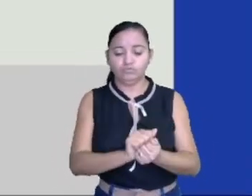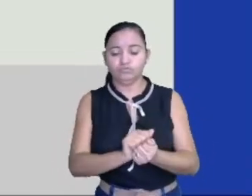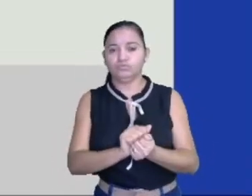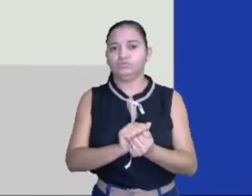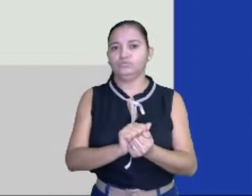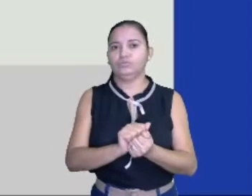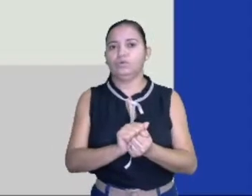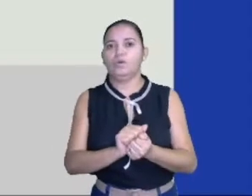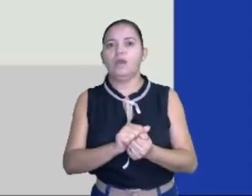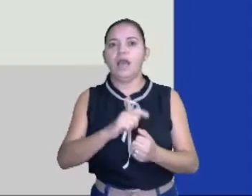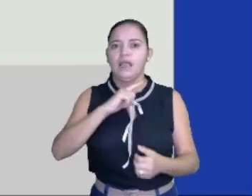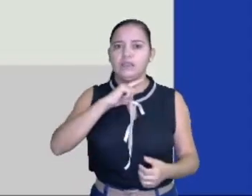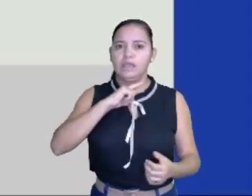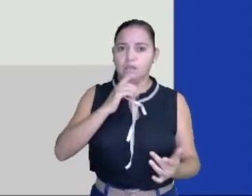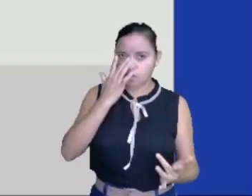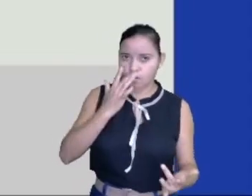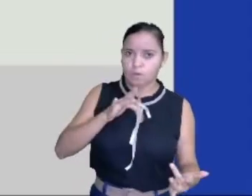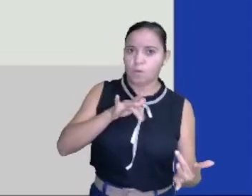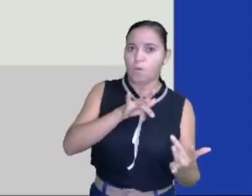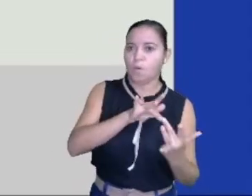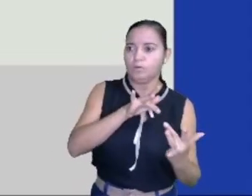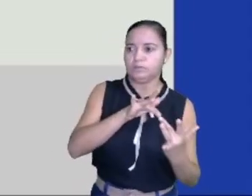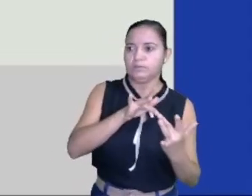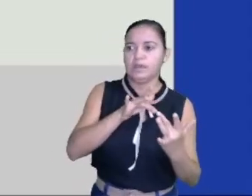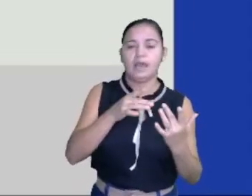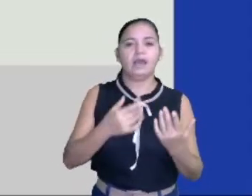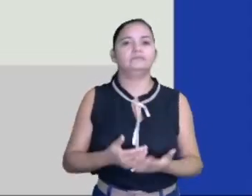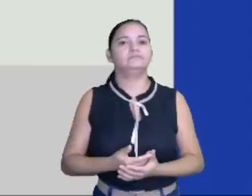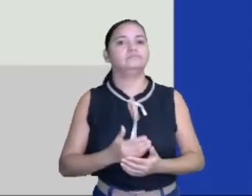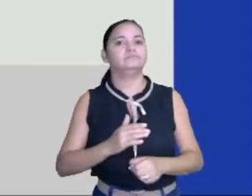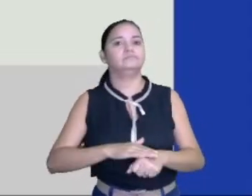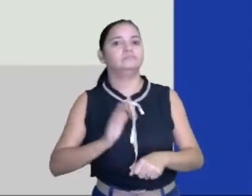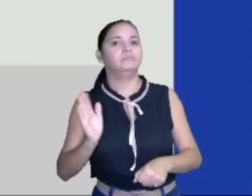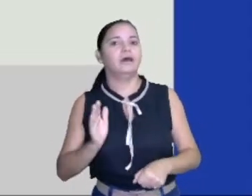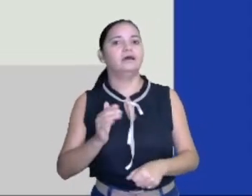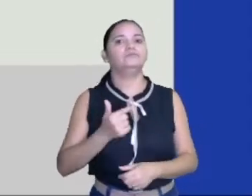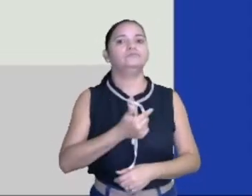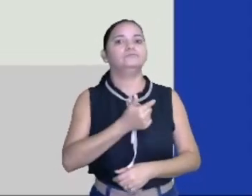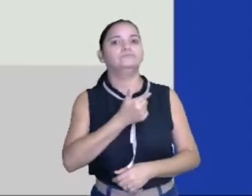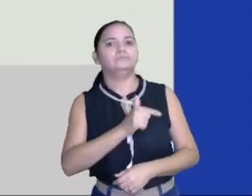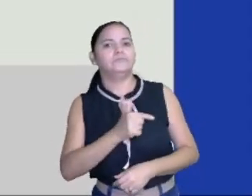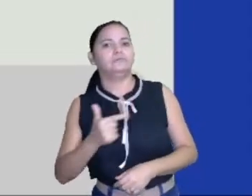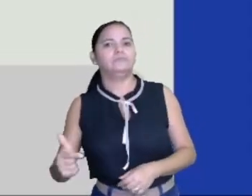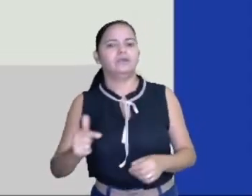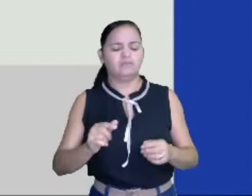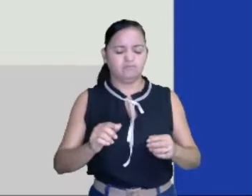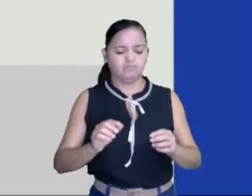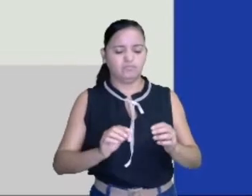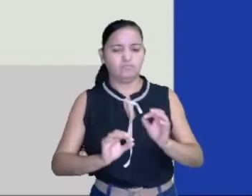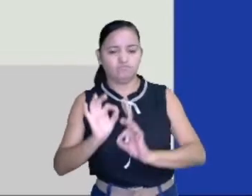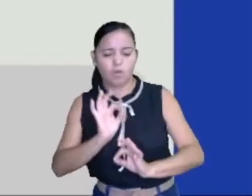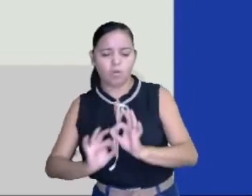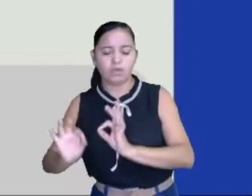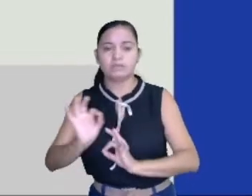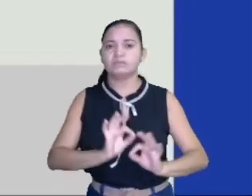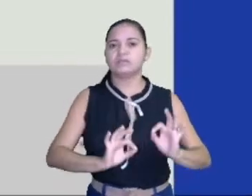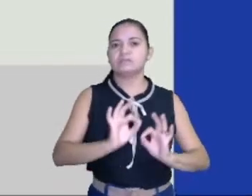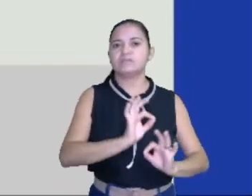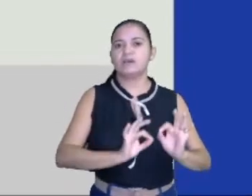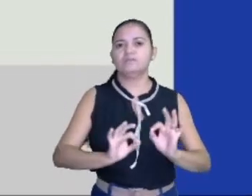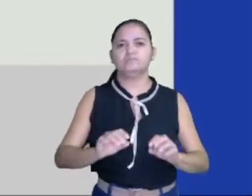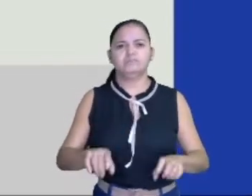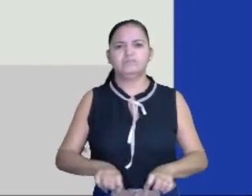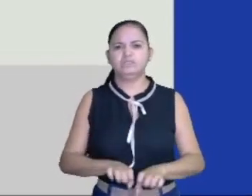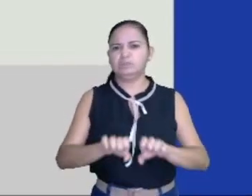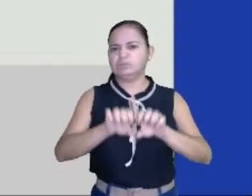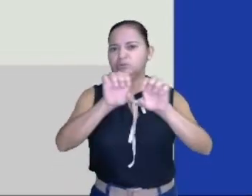um mínimo de relação social. Em geral, o agregado social não é organizado e não possui uma estrutura